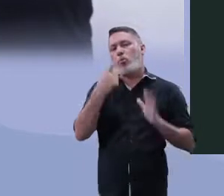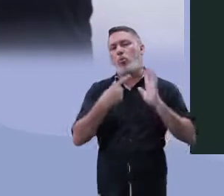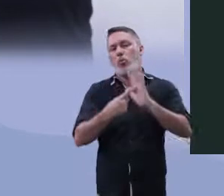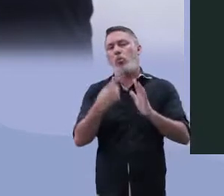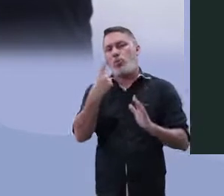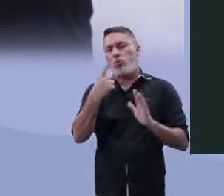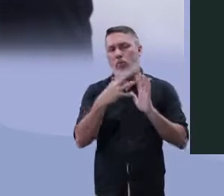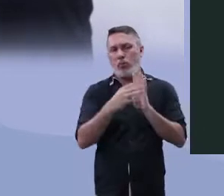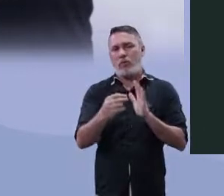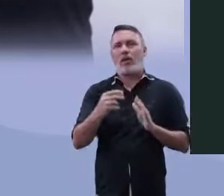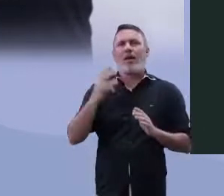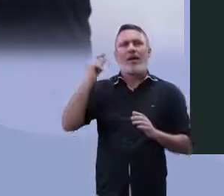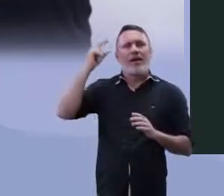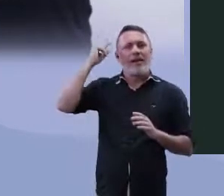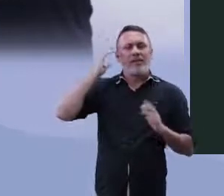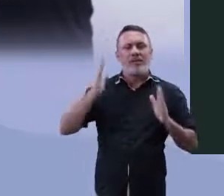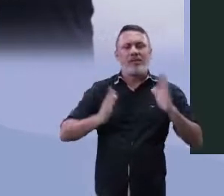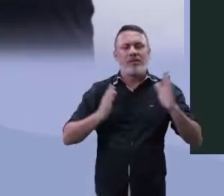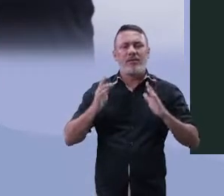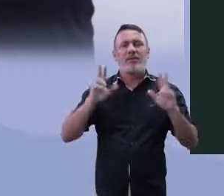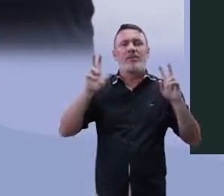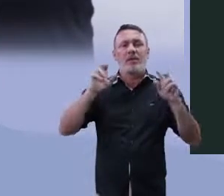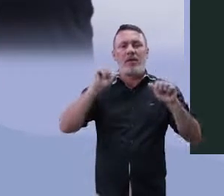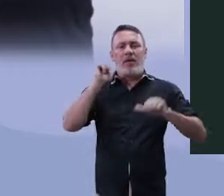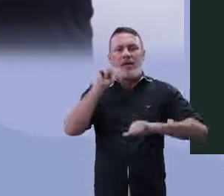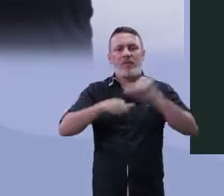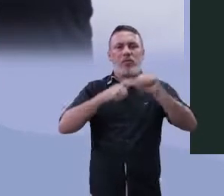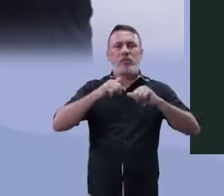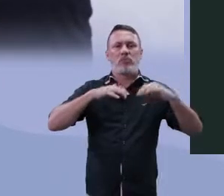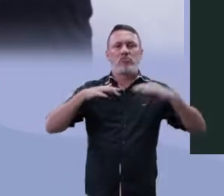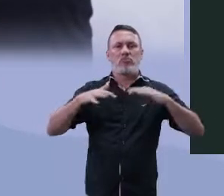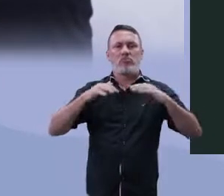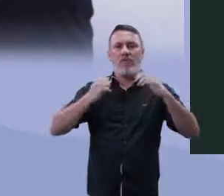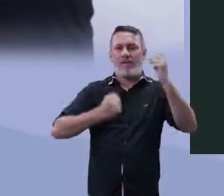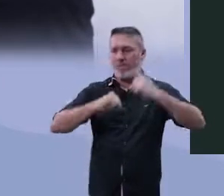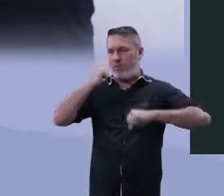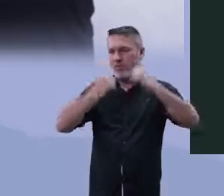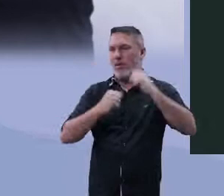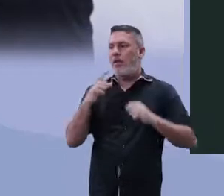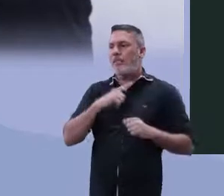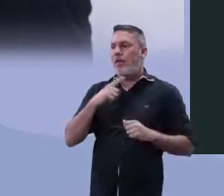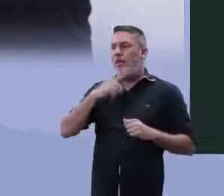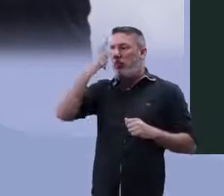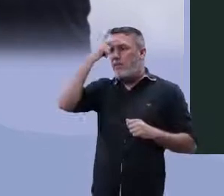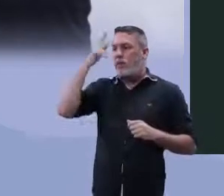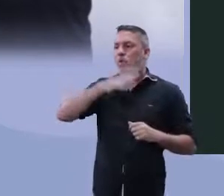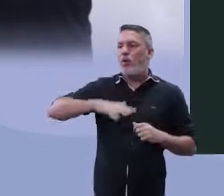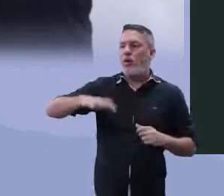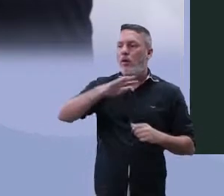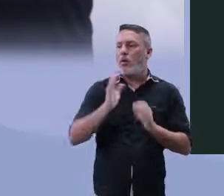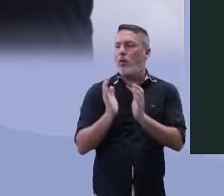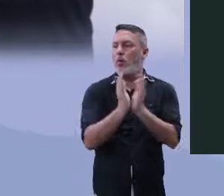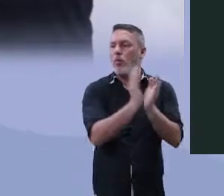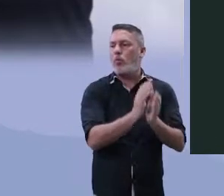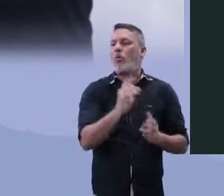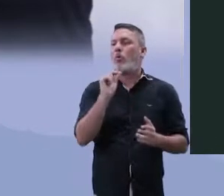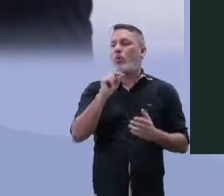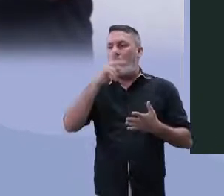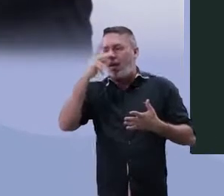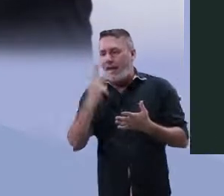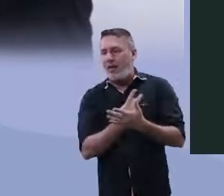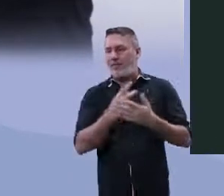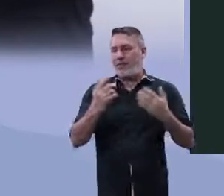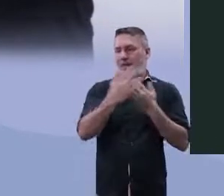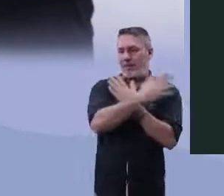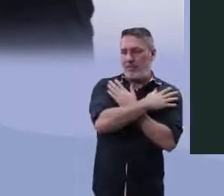trazer um movimento típico do início da Revolução Industrial, os luditas, indivíduos que acreditavam que a causa